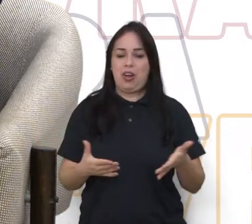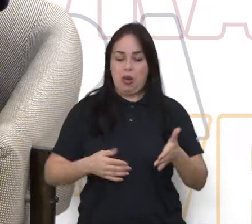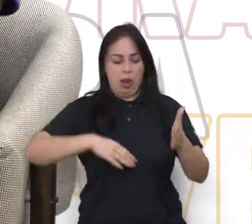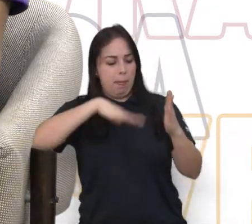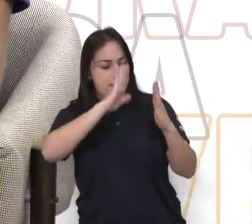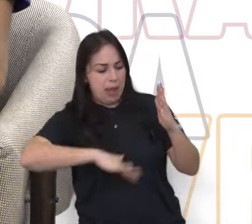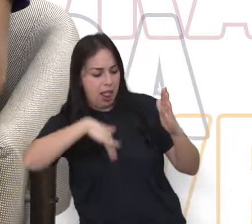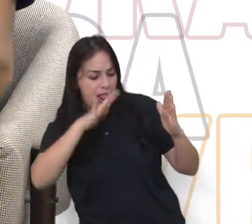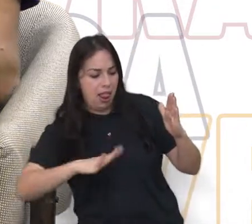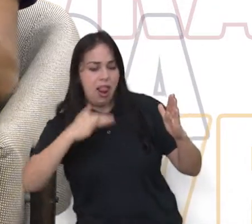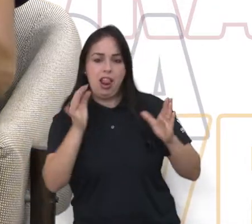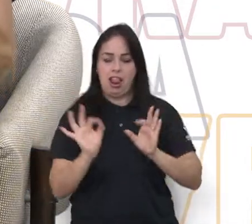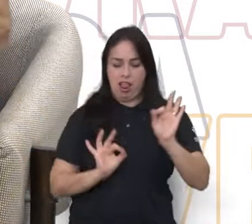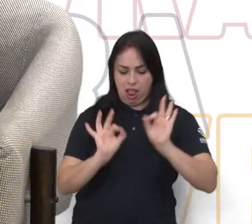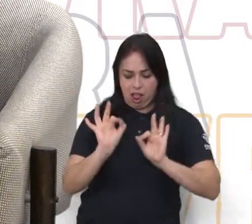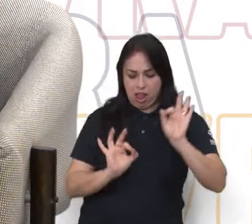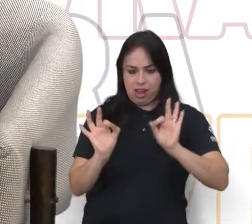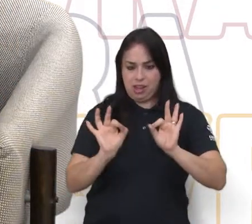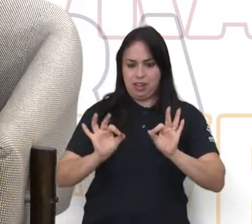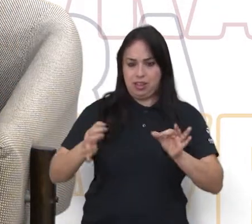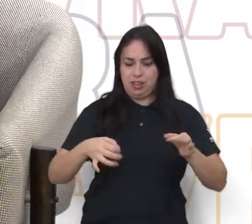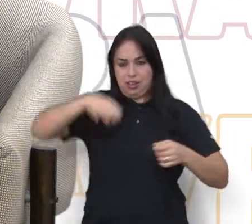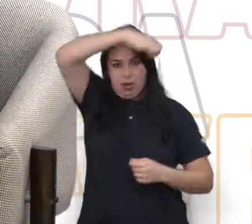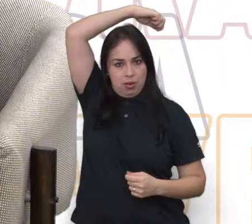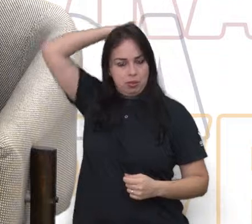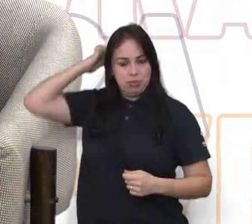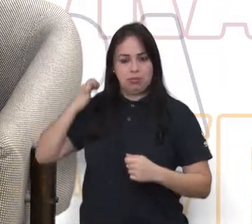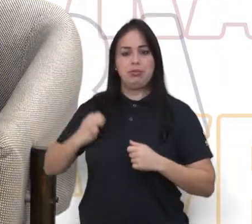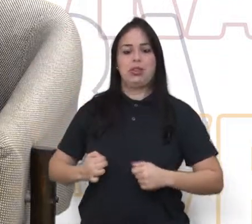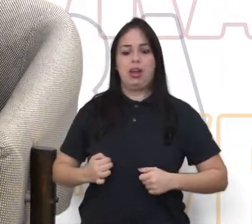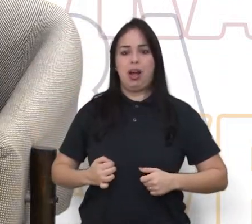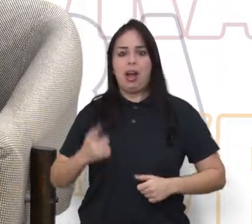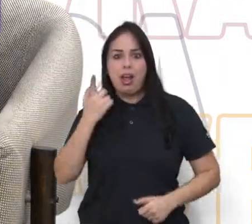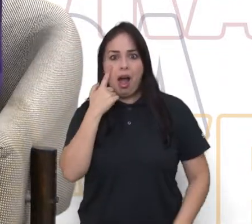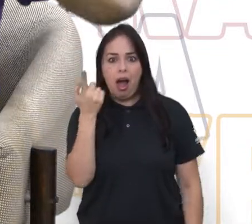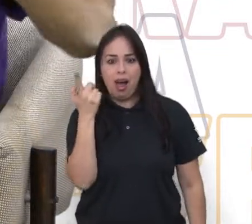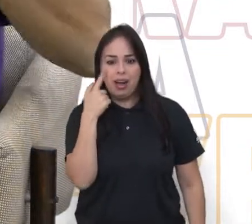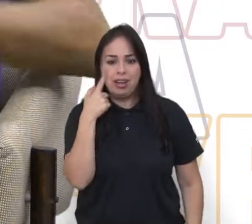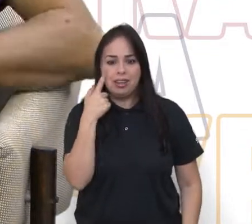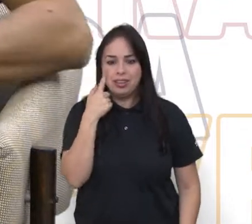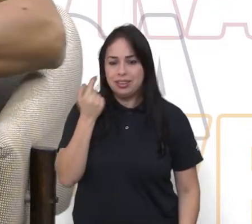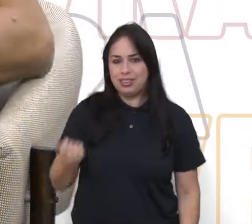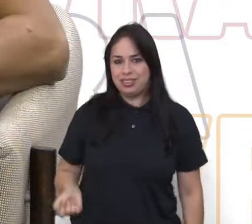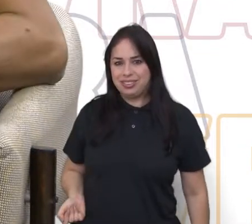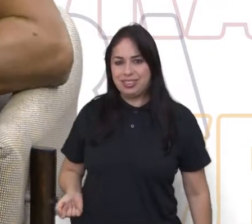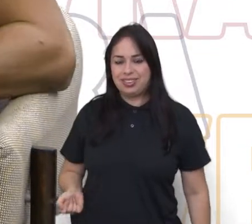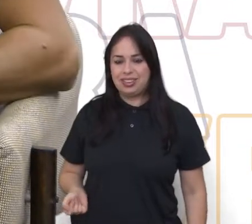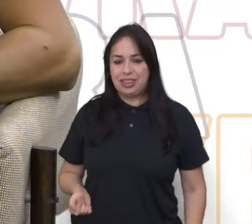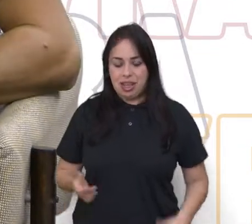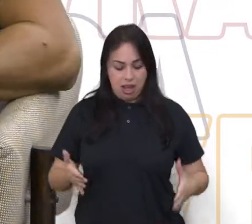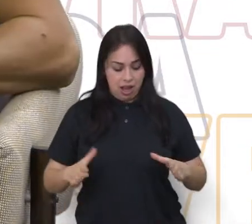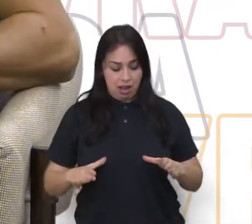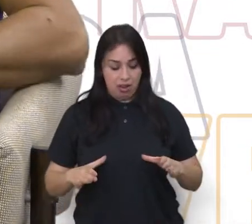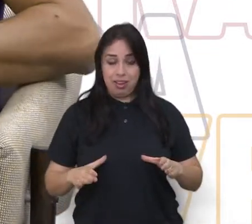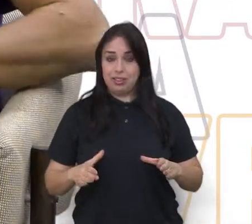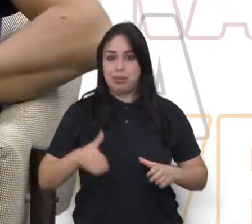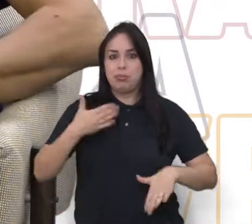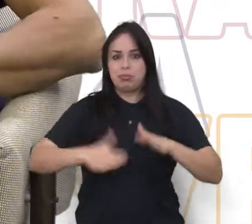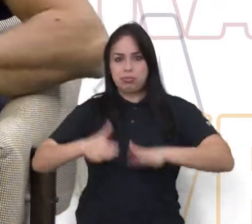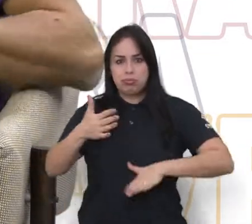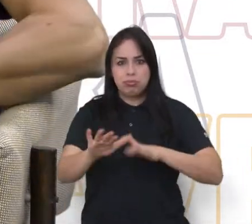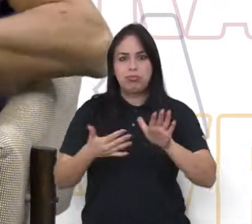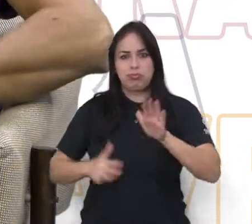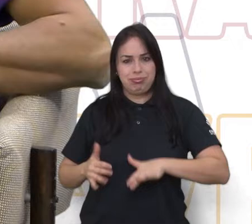eu pintei ele, eu preparei ele, eu coloquei uma alça. E olha só, ele virou um instrumento